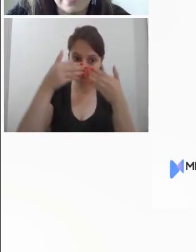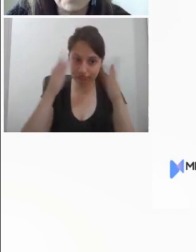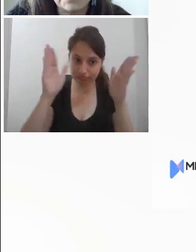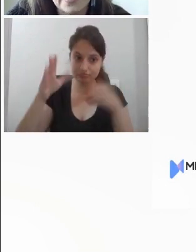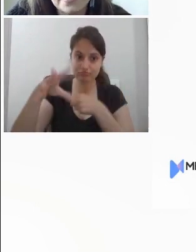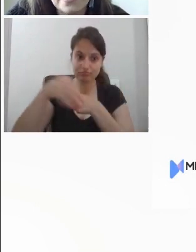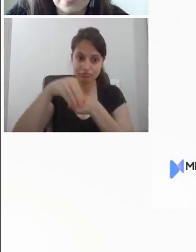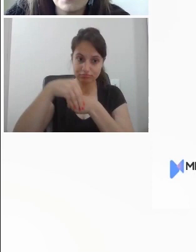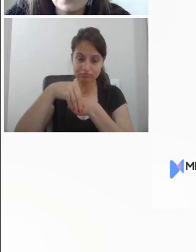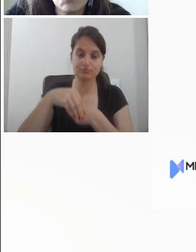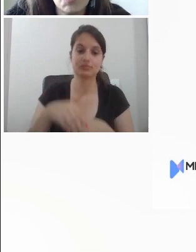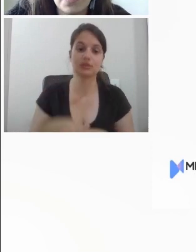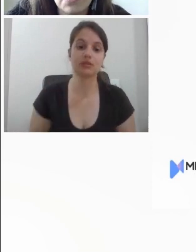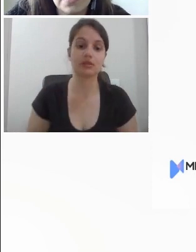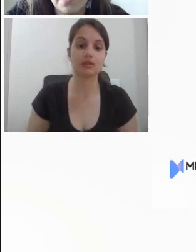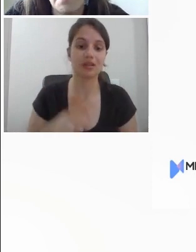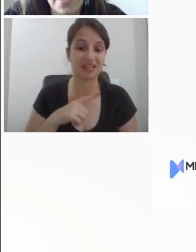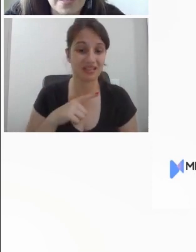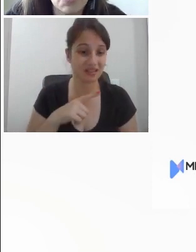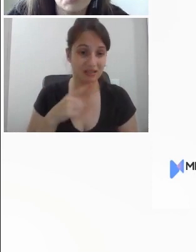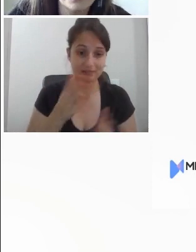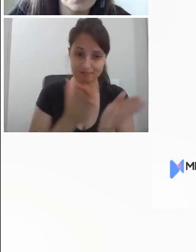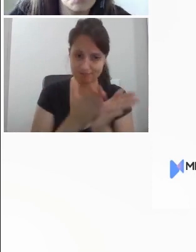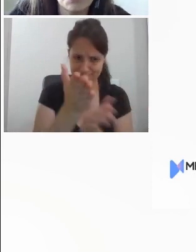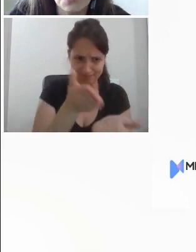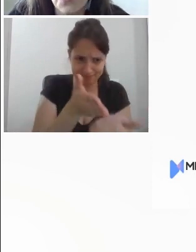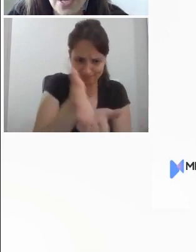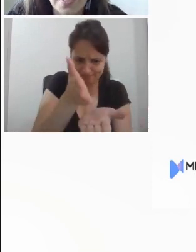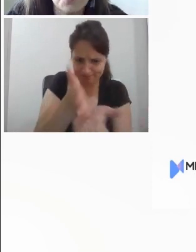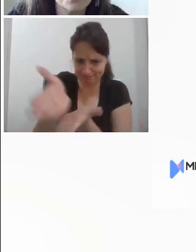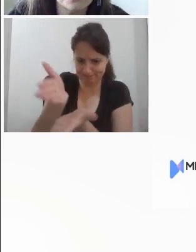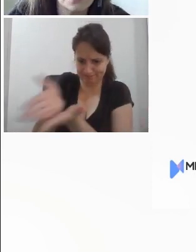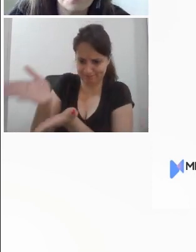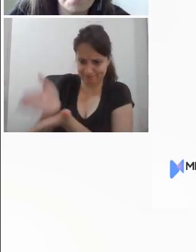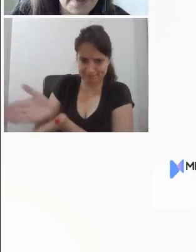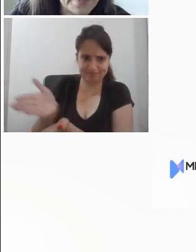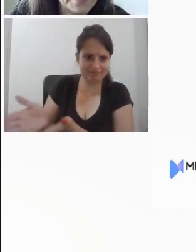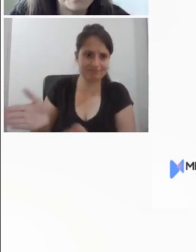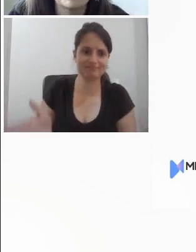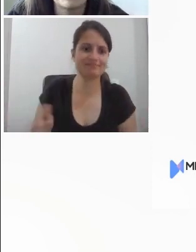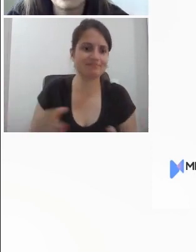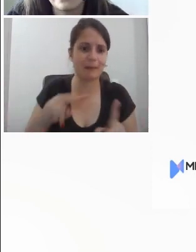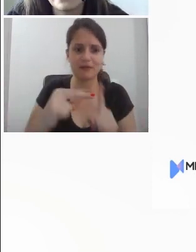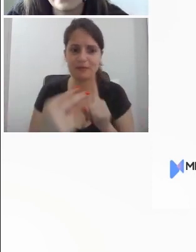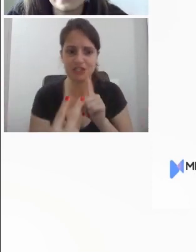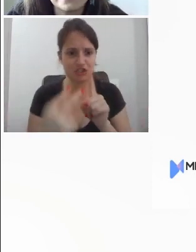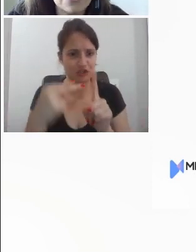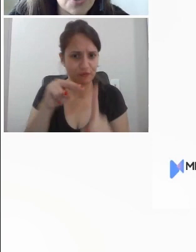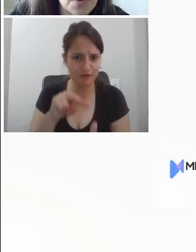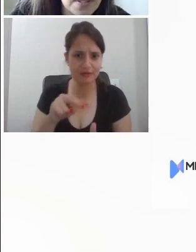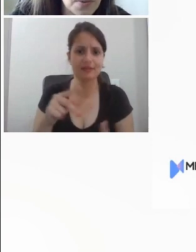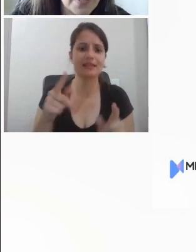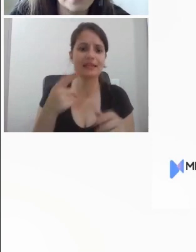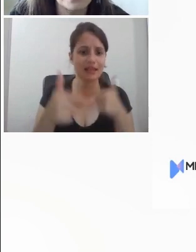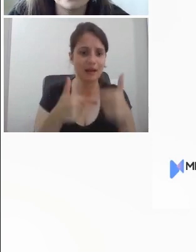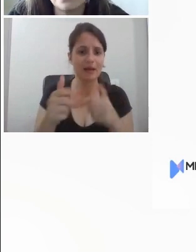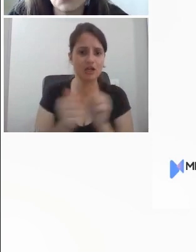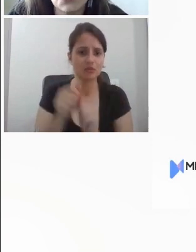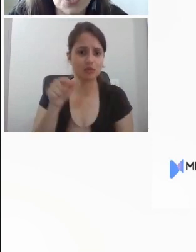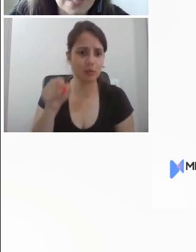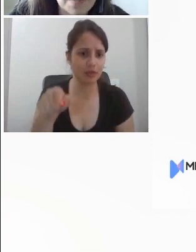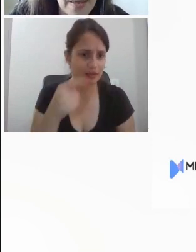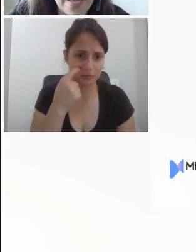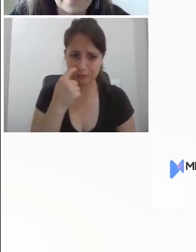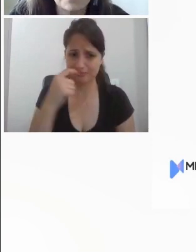eh existem inúmeros métodos inúmeros frameworks camba eh existe o scr